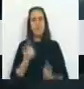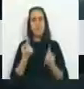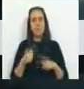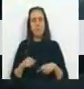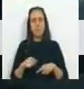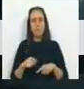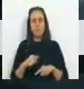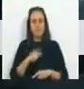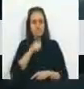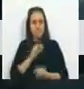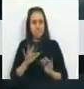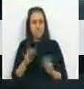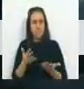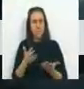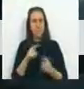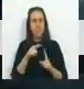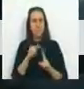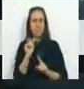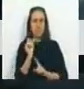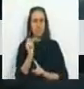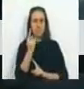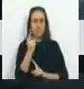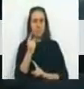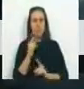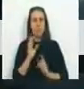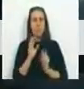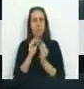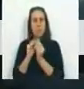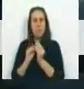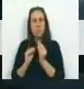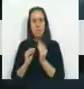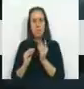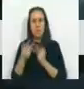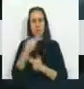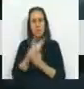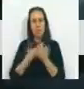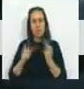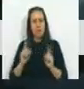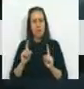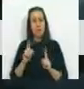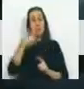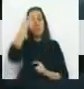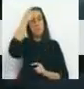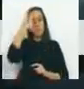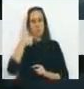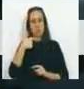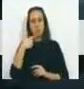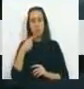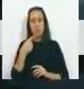que rapidamente faça aqui, não intriga, mas história, porque é importante fazer história nestas